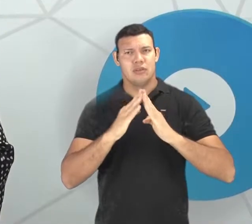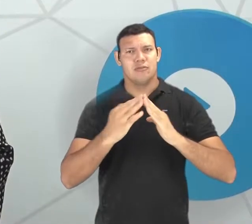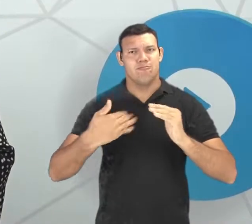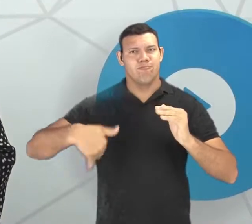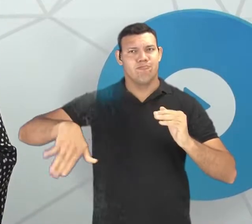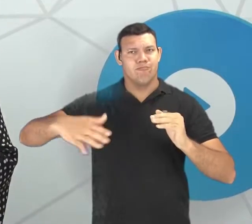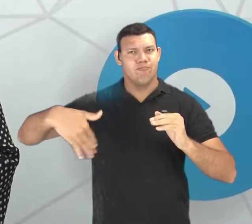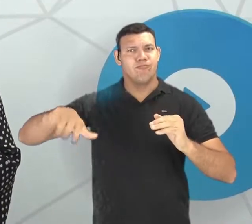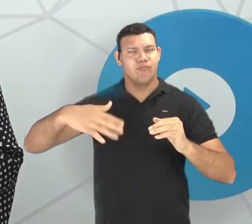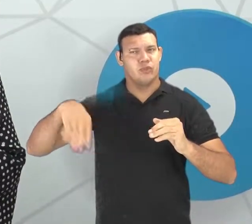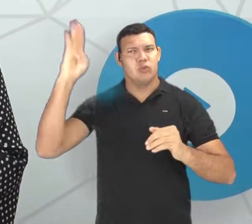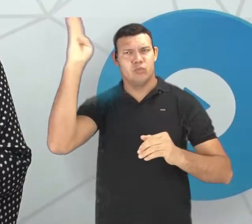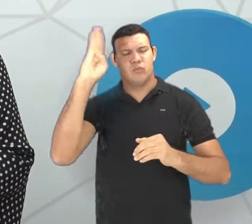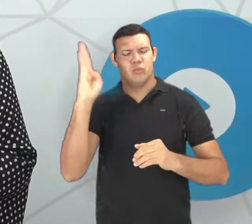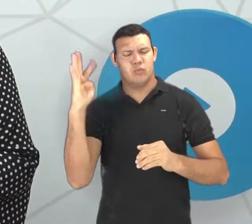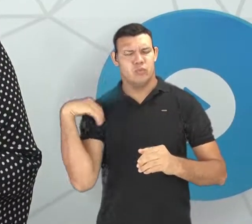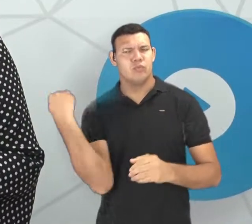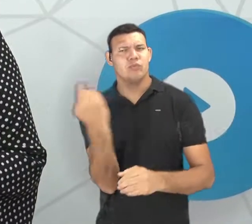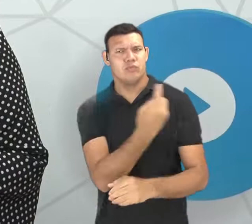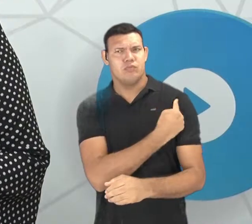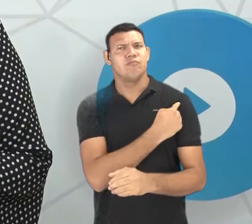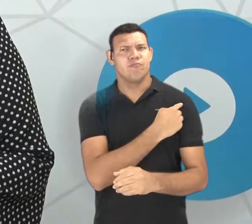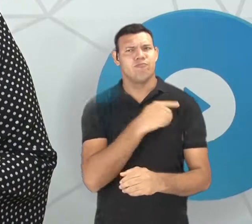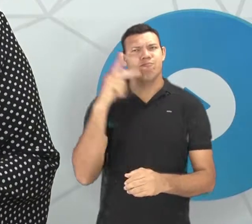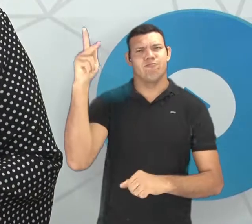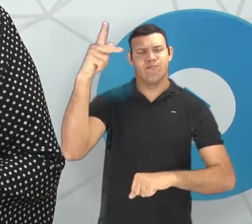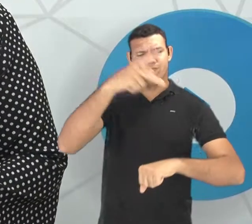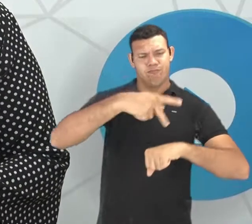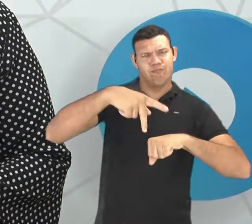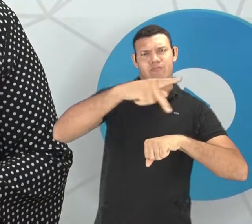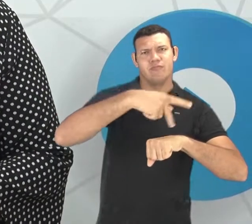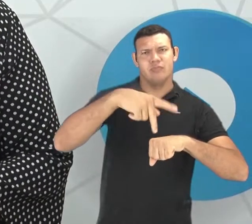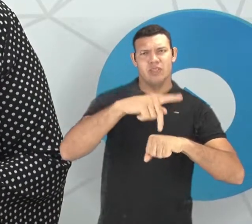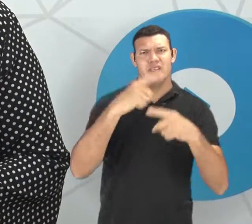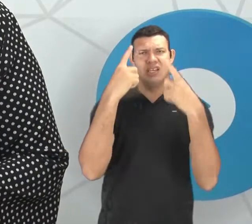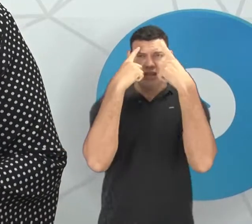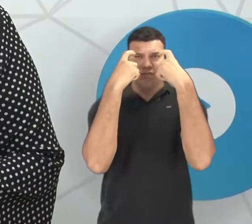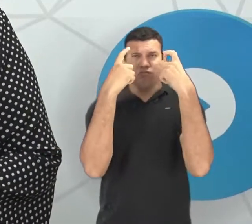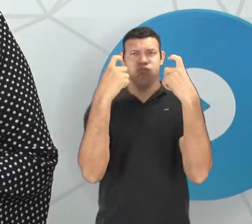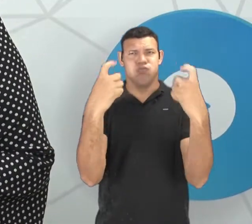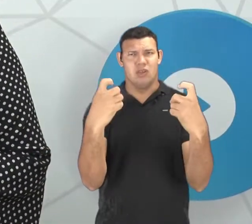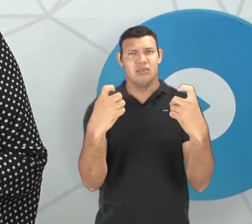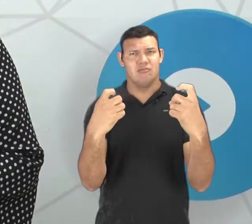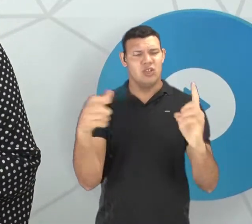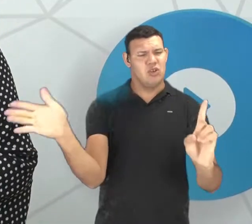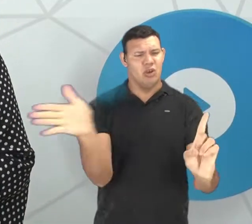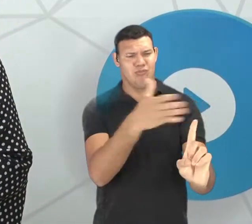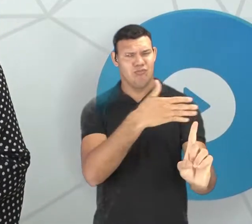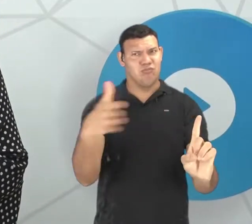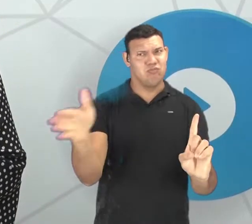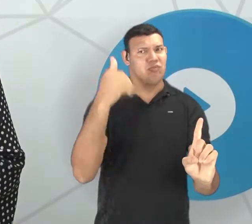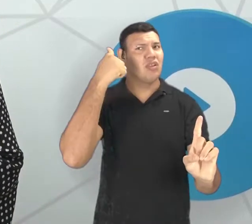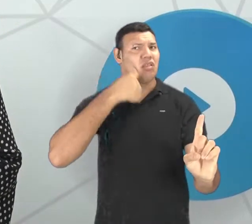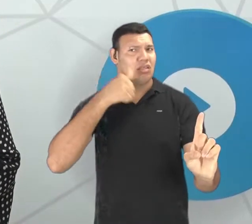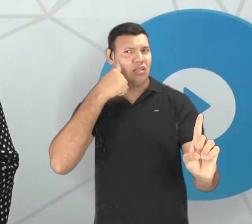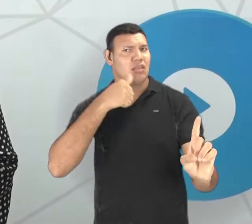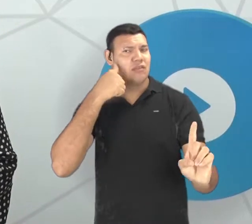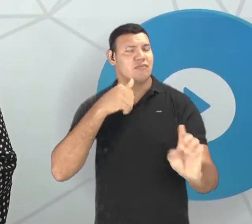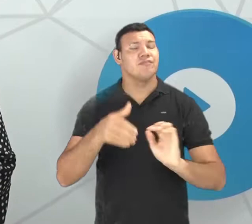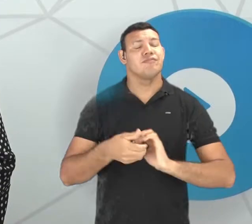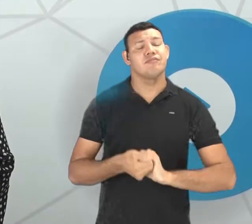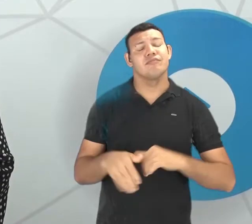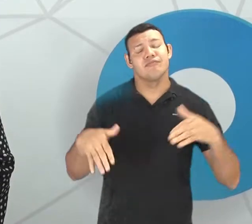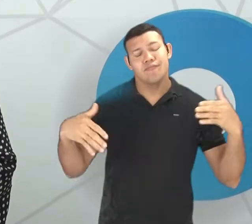nas casas de todos os brasileiros. Somos um país extremamente violento no que diz respeito à violência doméstica e familiar contra a